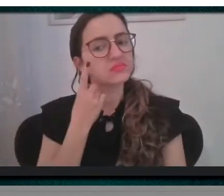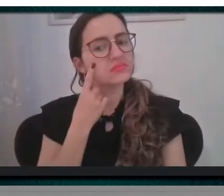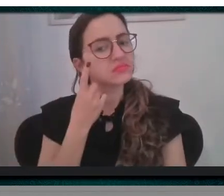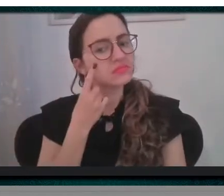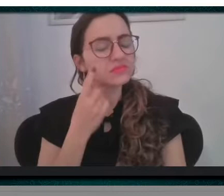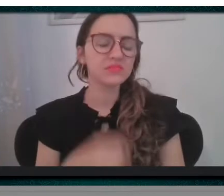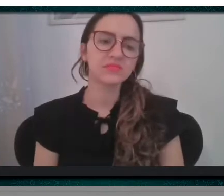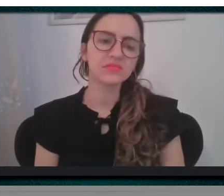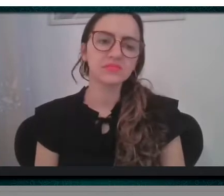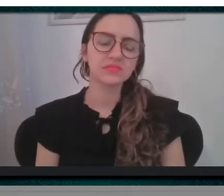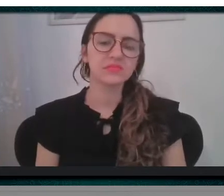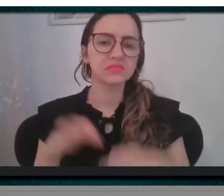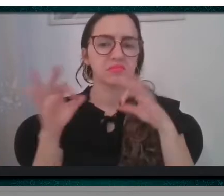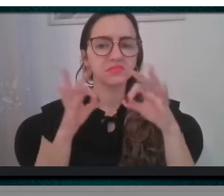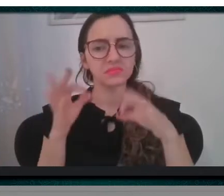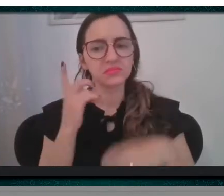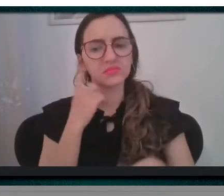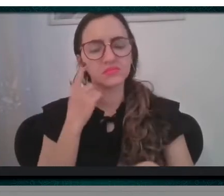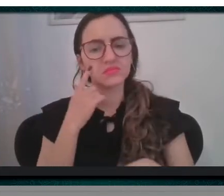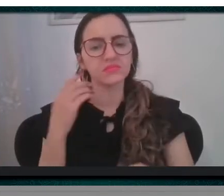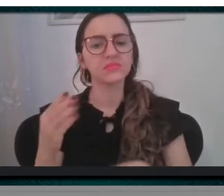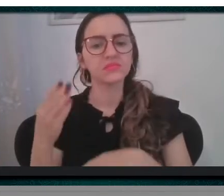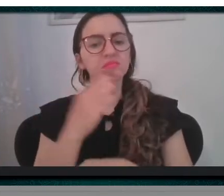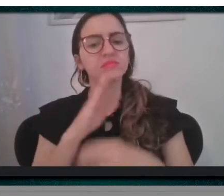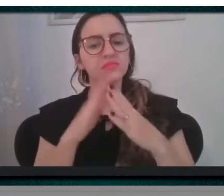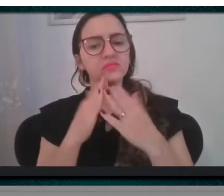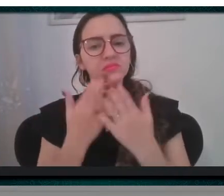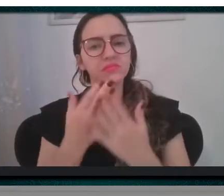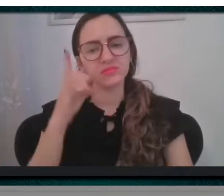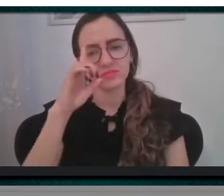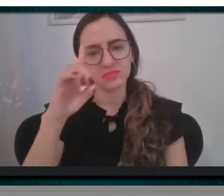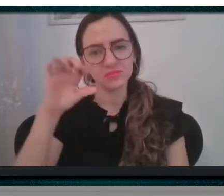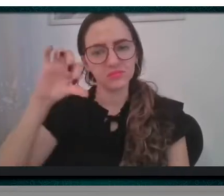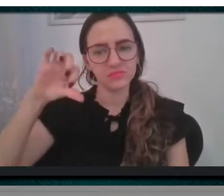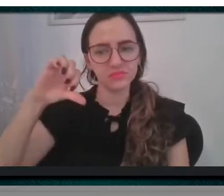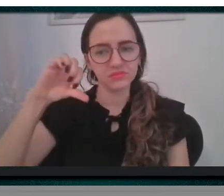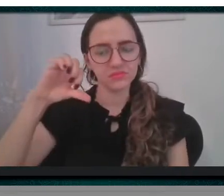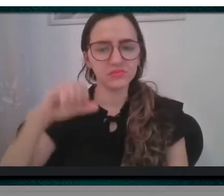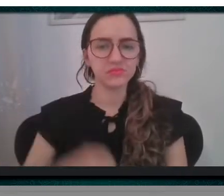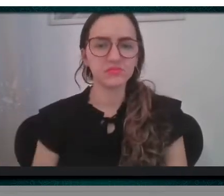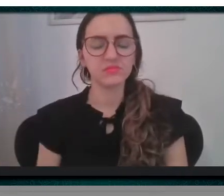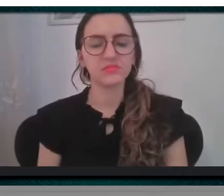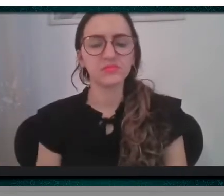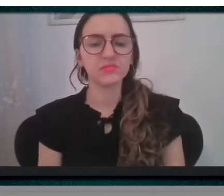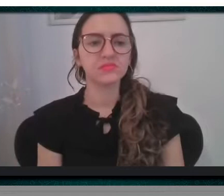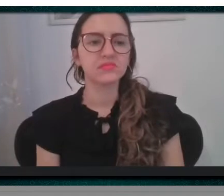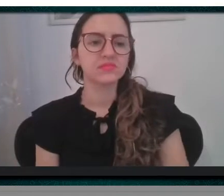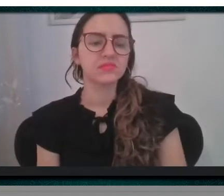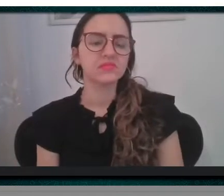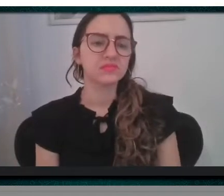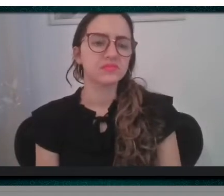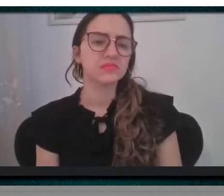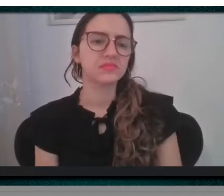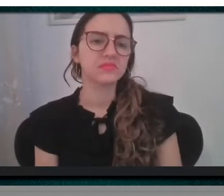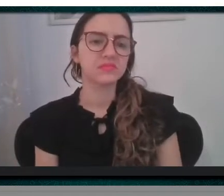Se tudo der certo, a gente começa dia 9. Se der errado, a gente vai adiar um pouquinho mais. Tá bom?